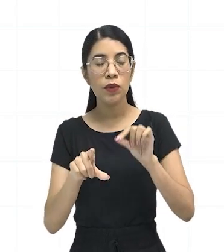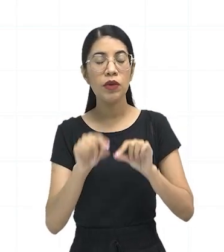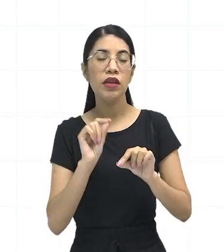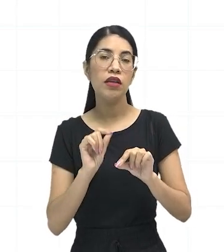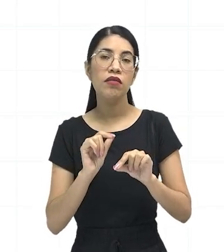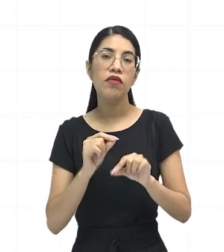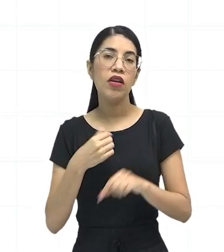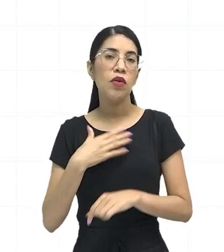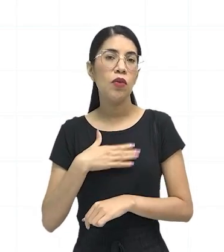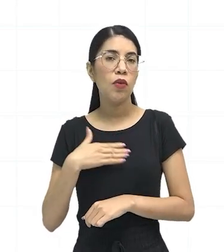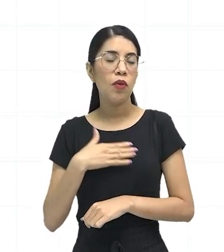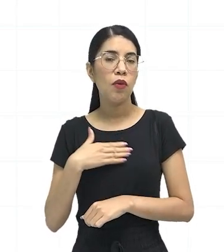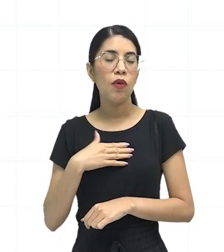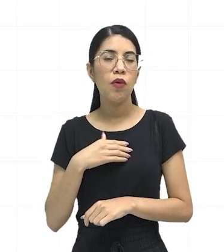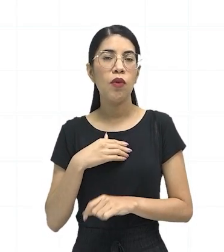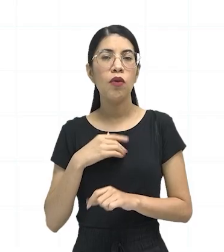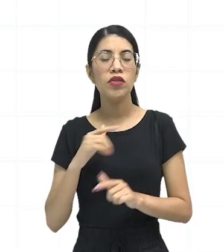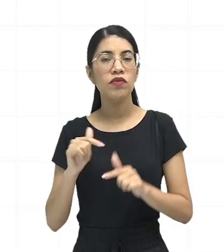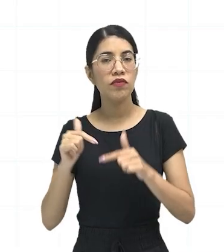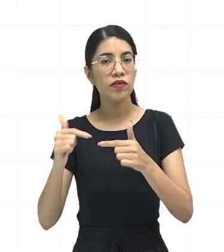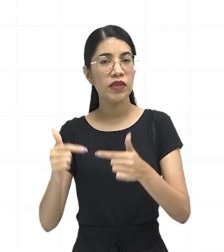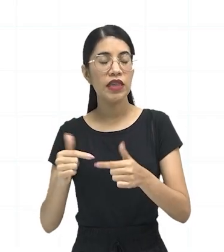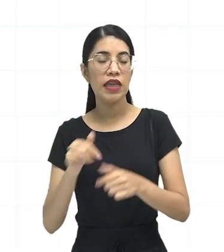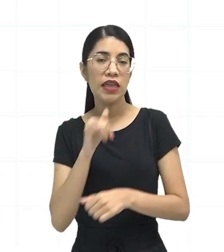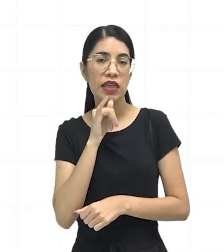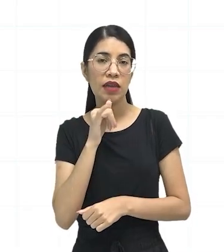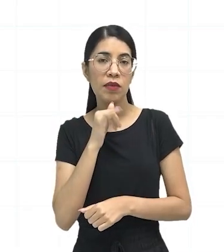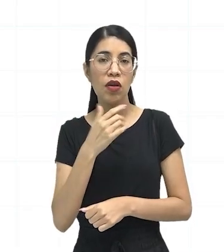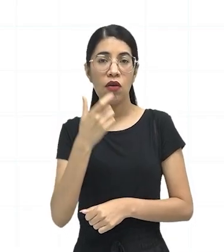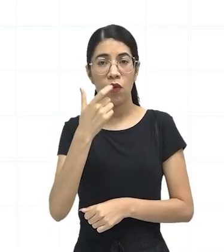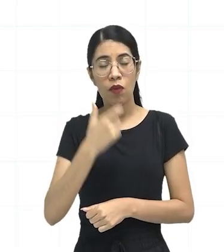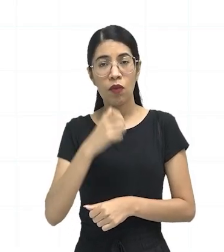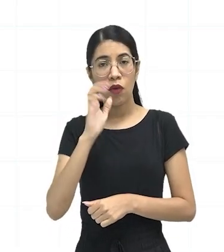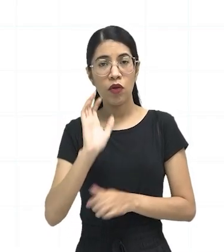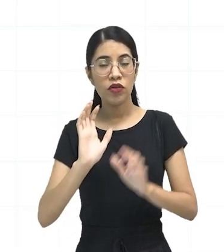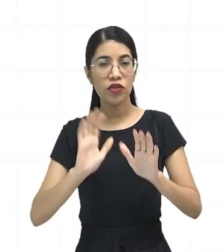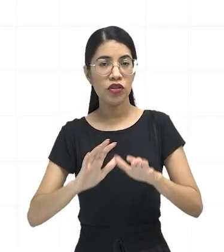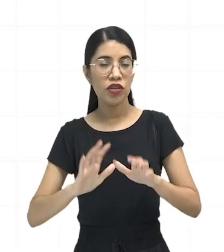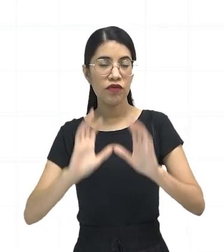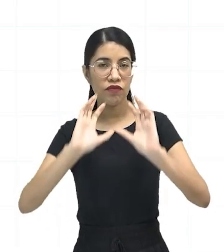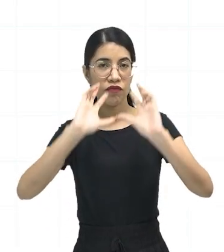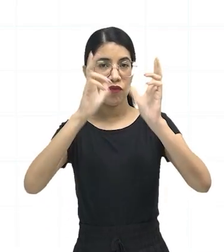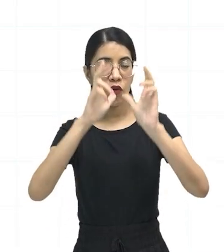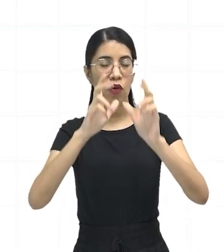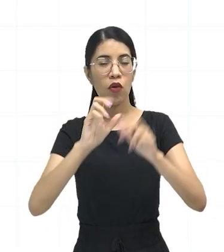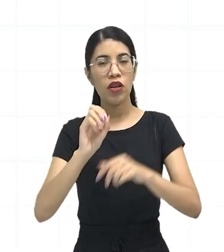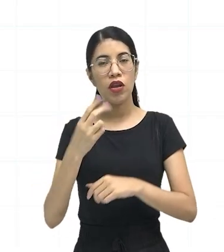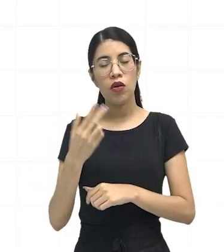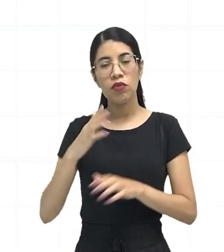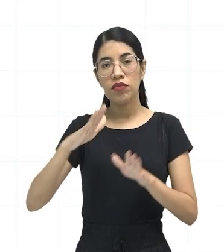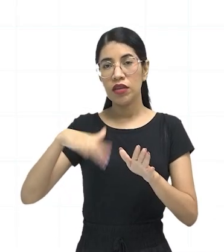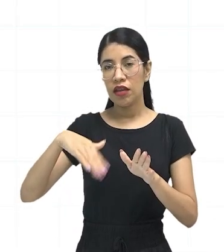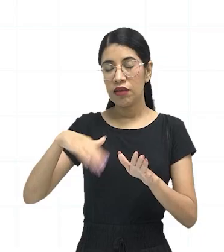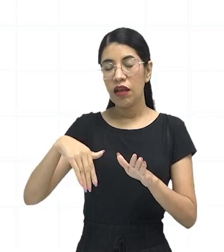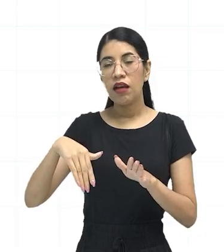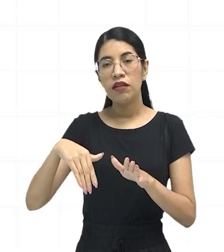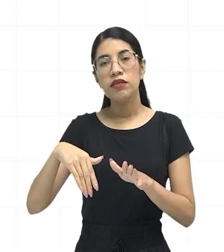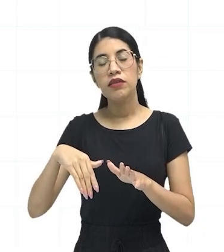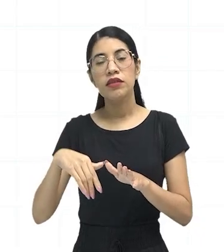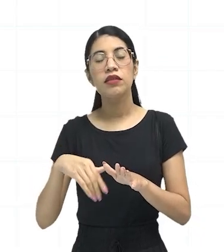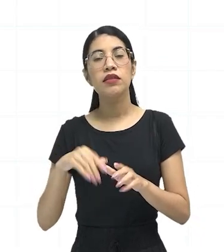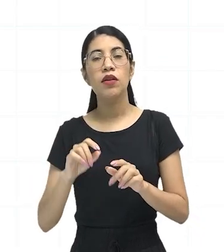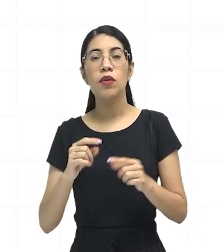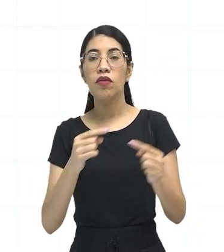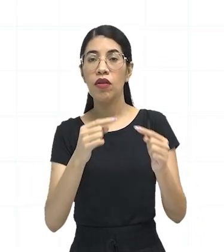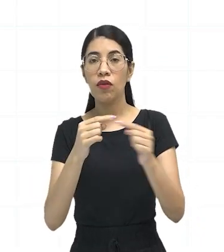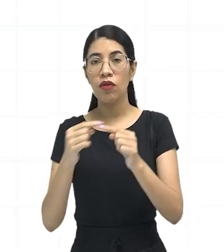fazer aquilo que você gosta. Se eu gosto de vôlei, eu vou jogar vôlei. Se eu gosto de nadar, eu vou fazer natação. Então,